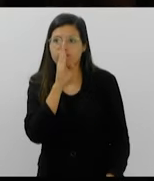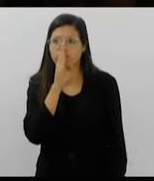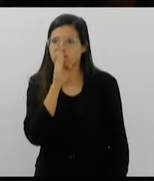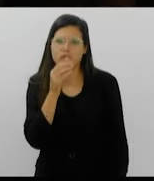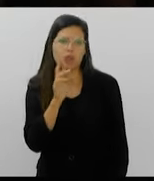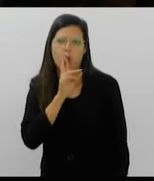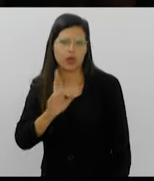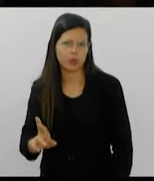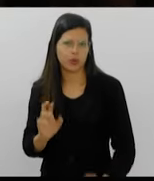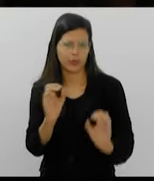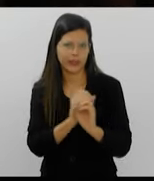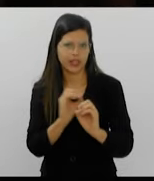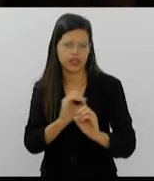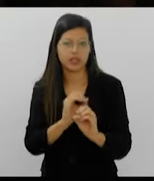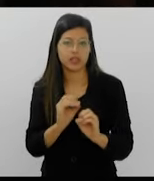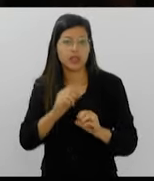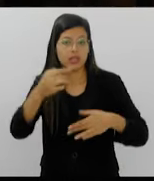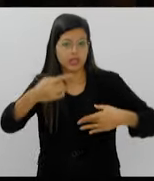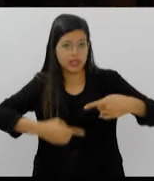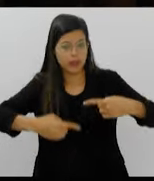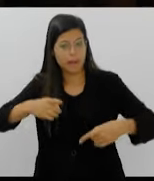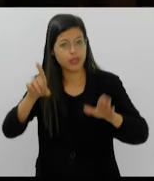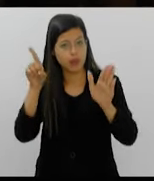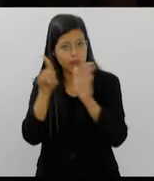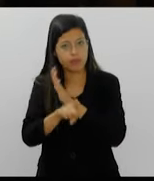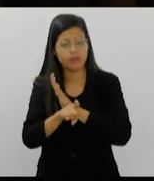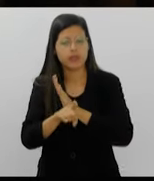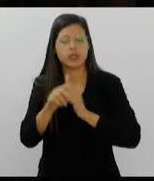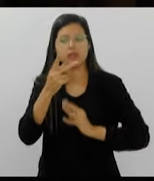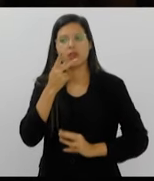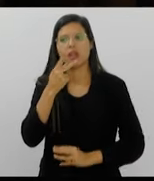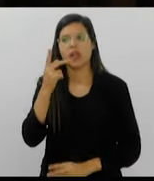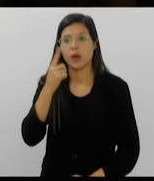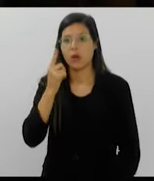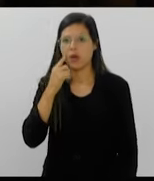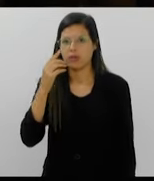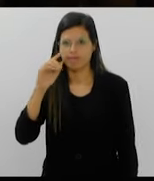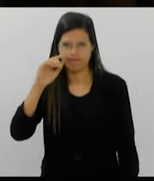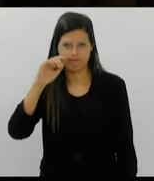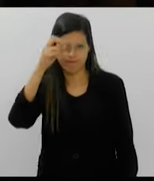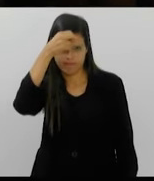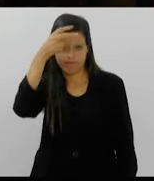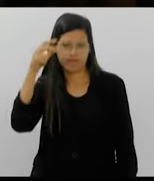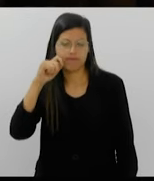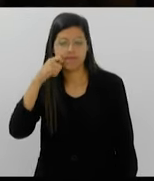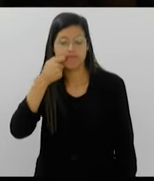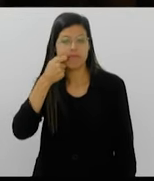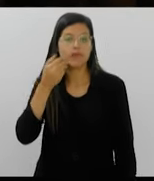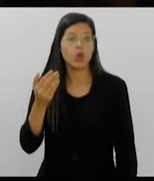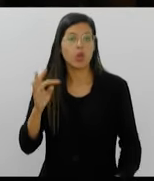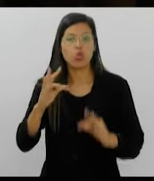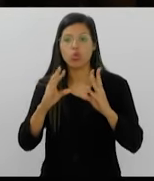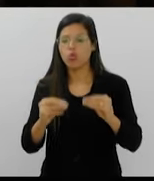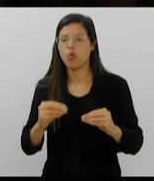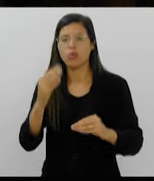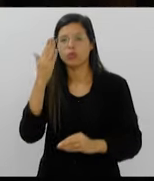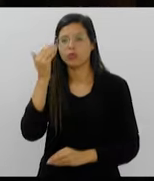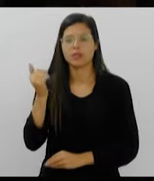deu. E aí, nesse debate, eu perguntei, falei, olha, Eduardo Paes, todos sabem